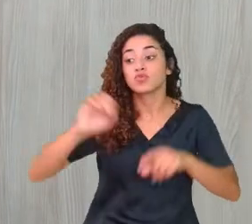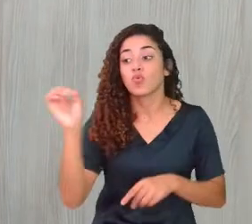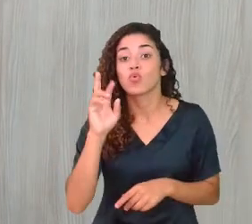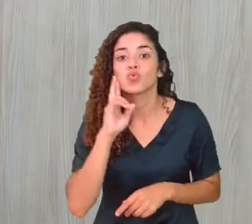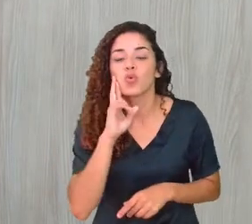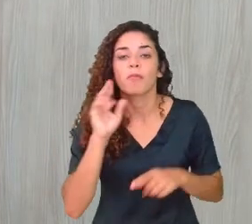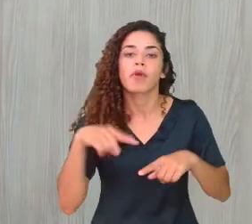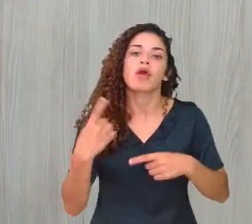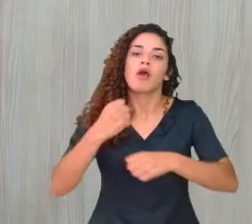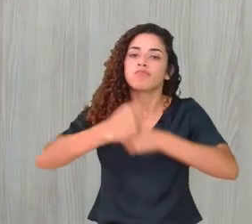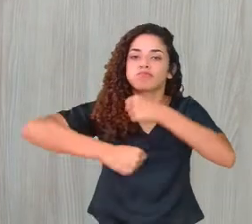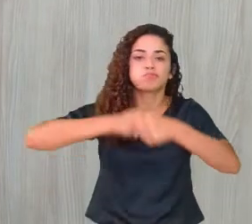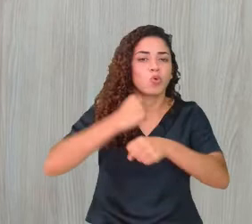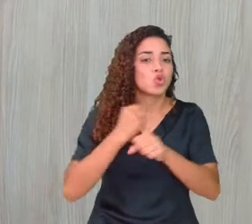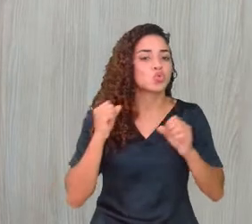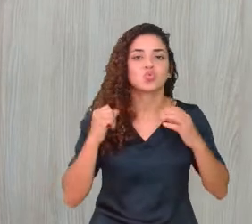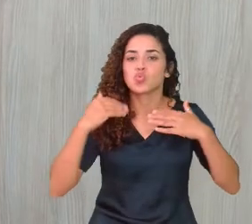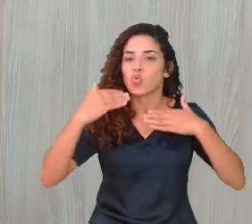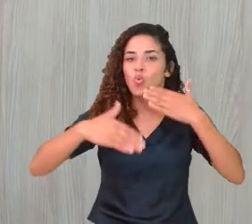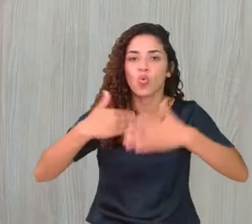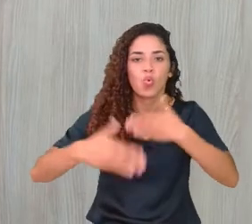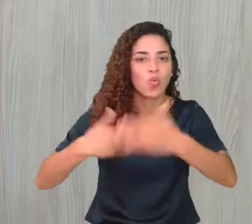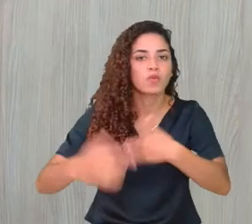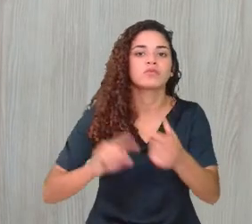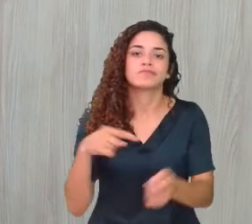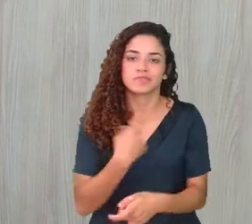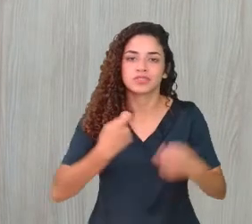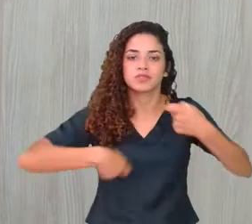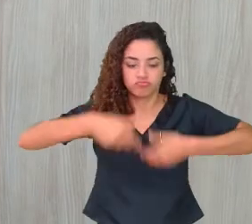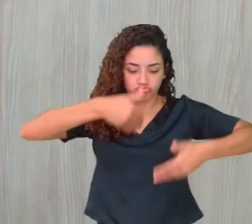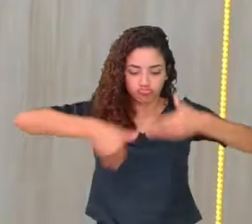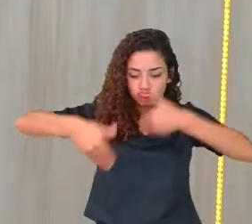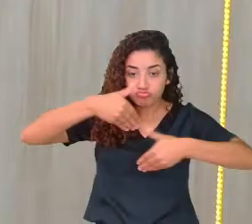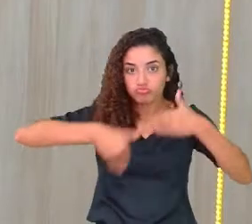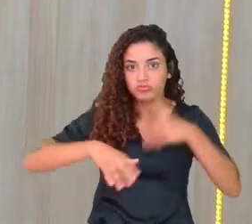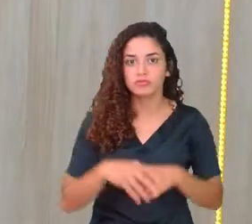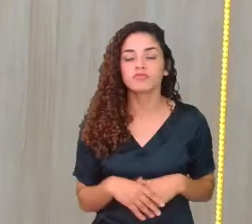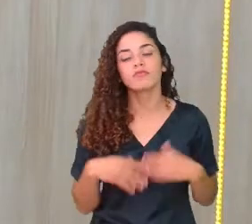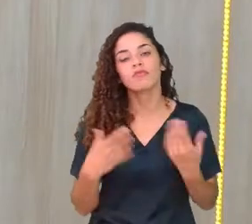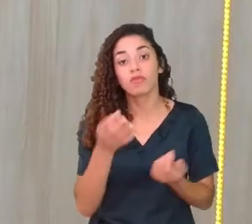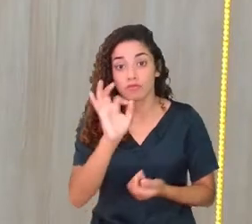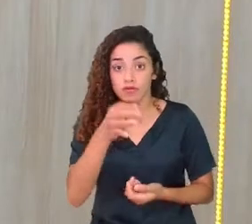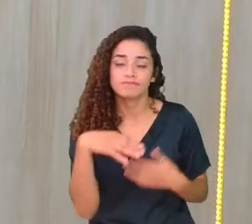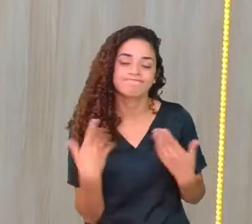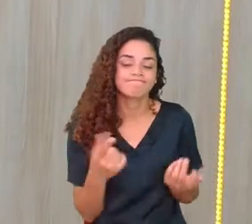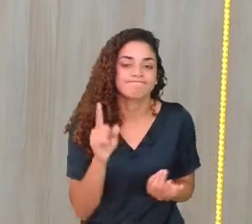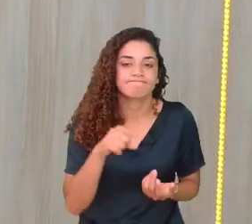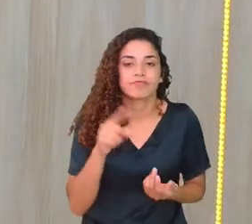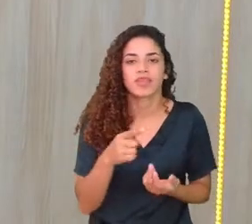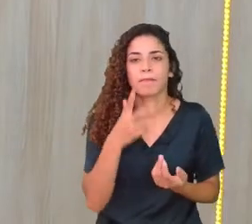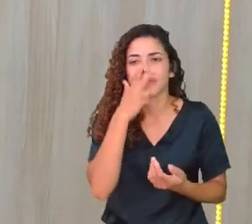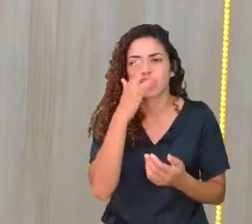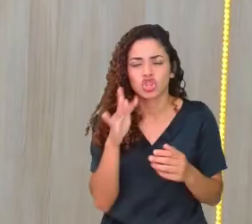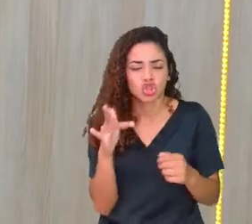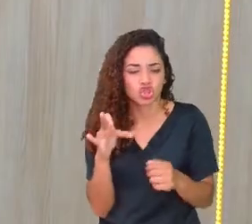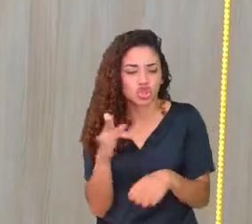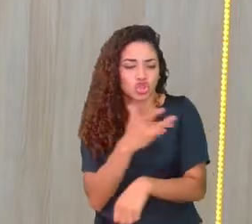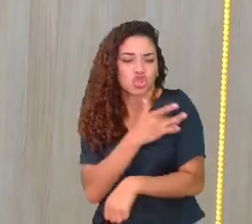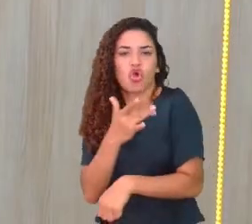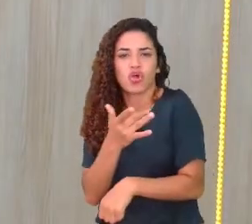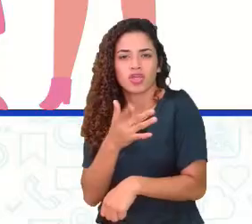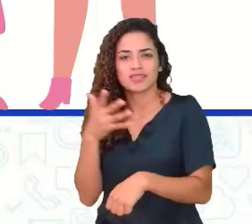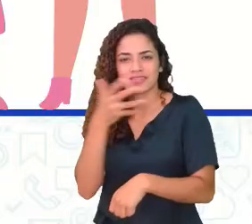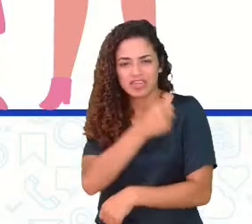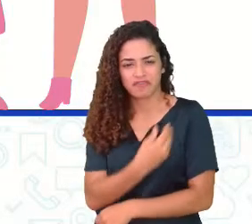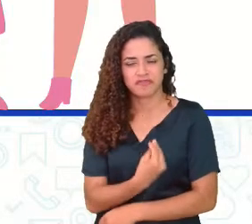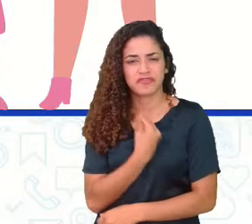ano inteiro que a gente precisa se cuidar. Não é isso, professora Cláudia? É isso, professora Isabel. E quando nós dizemos assim, um toque salva vidas, aí eu